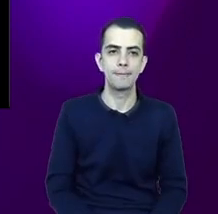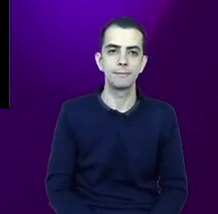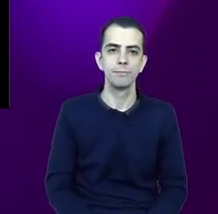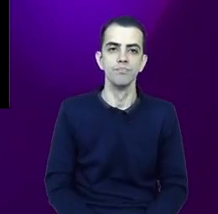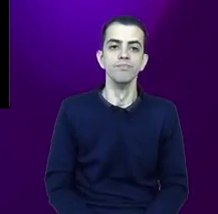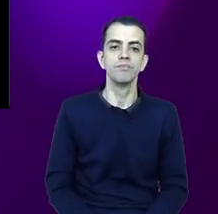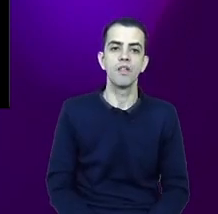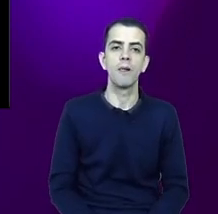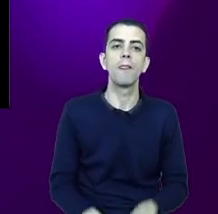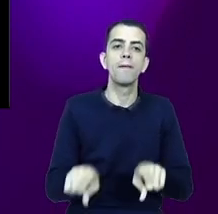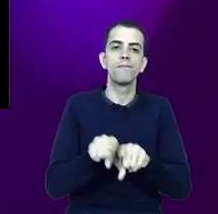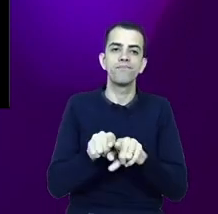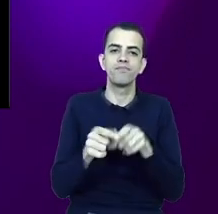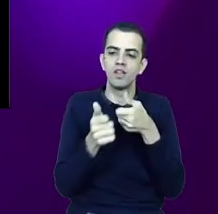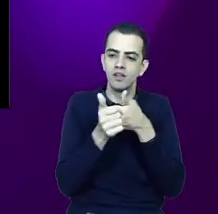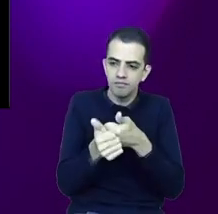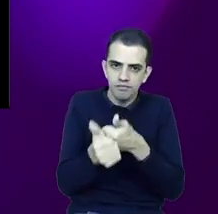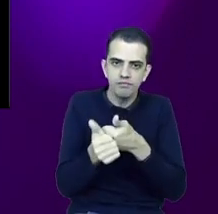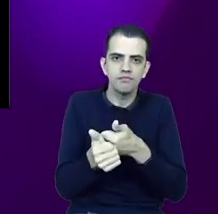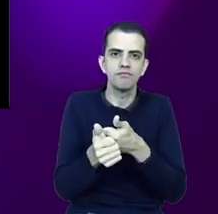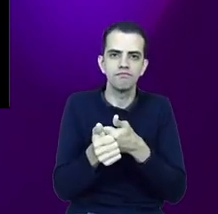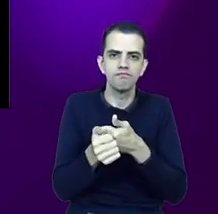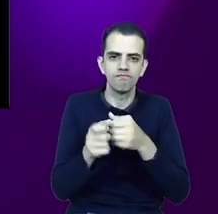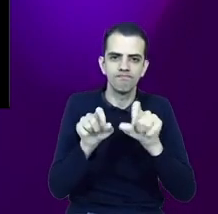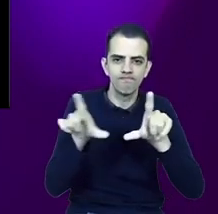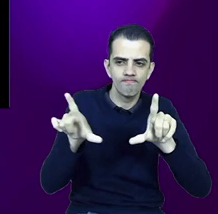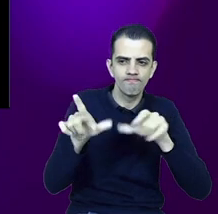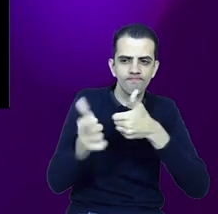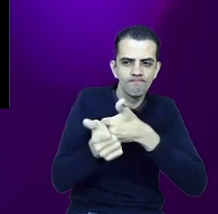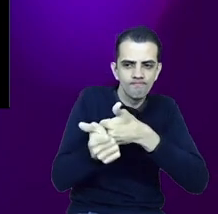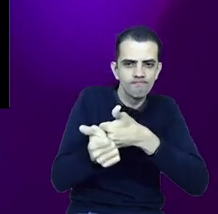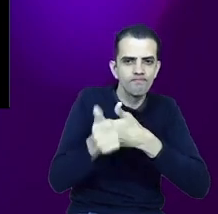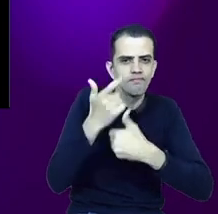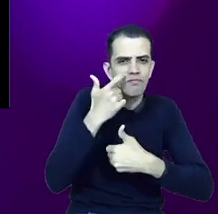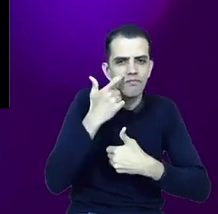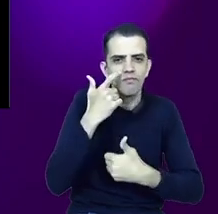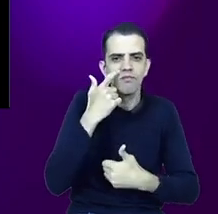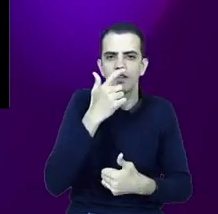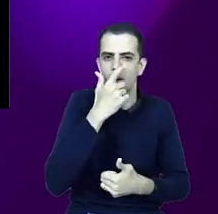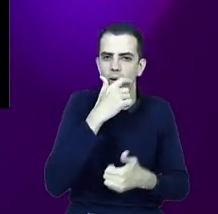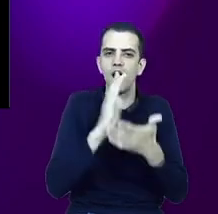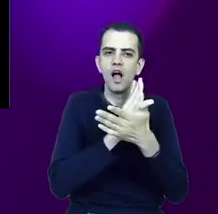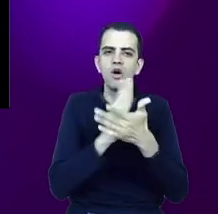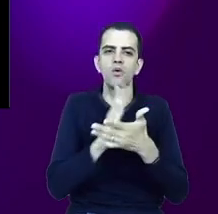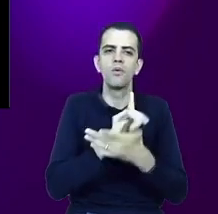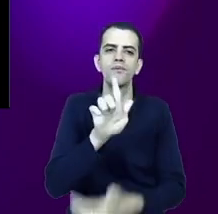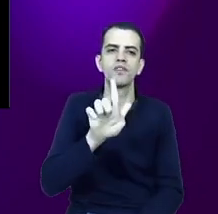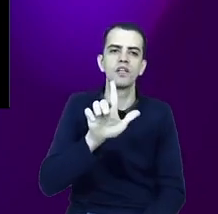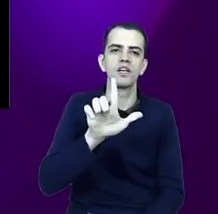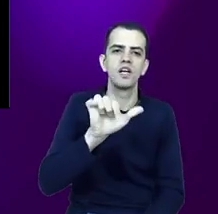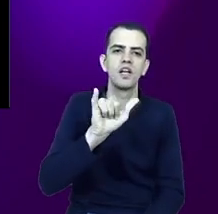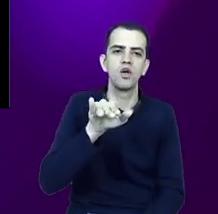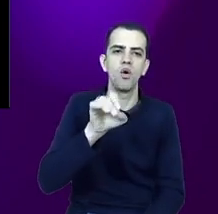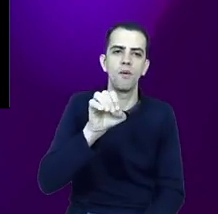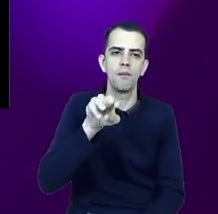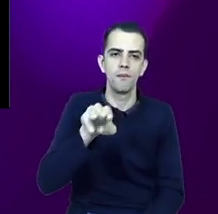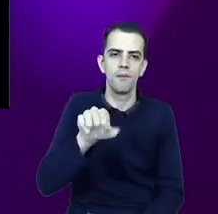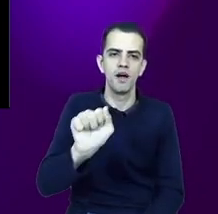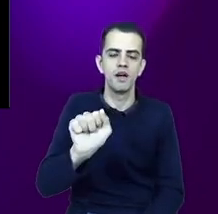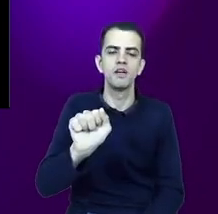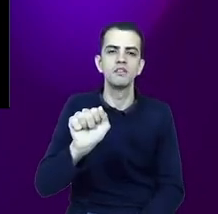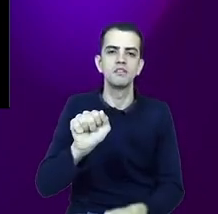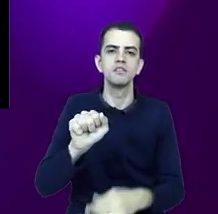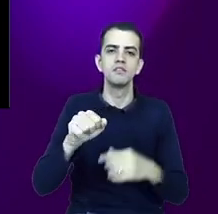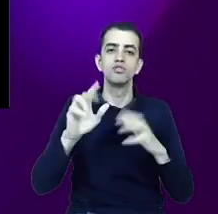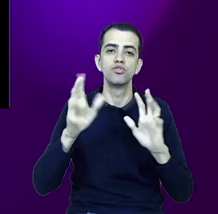A monitorização também é importante em outros tipos de gliomas, né, como esse caso. Esse paciente chegou encaminhado pelo